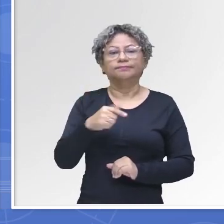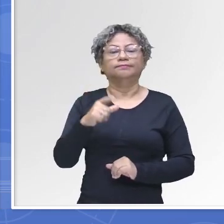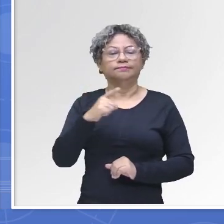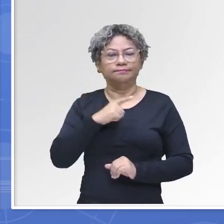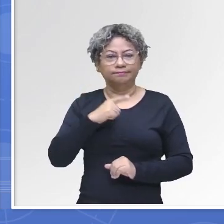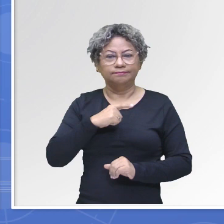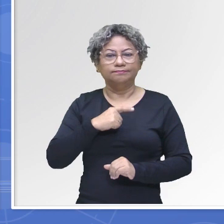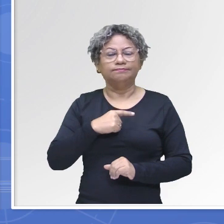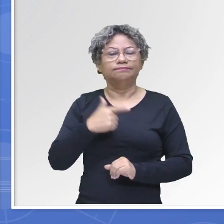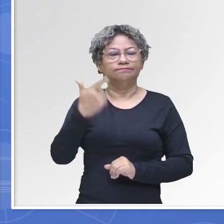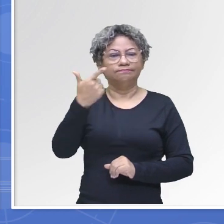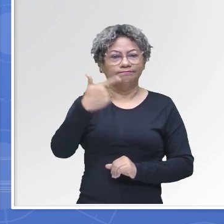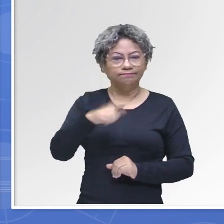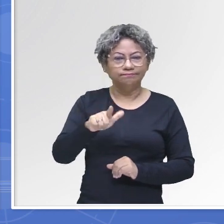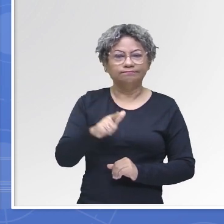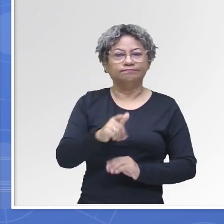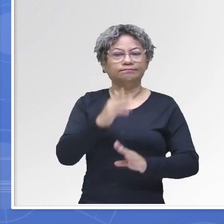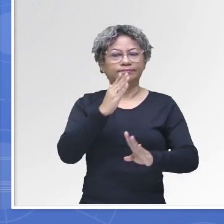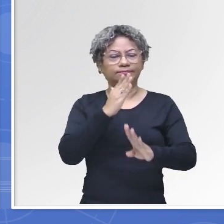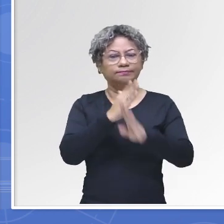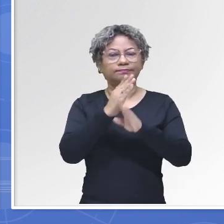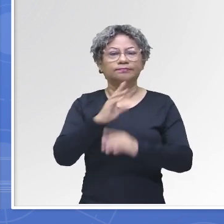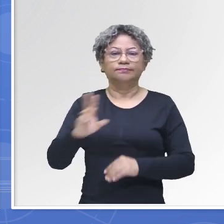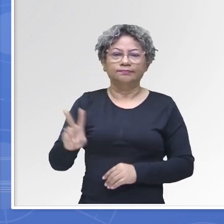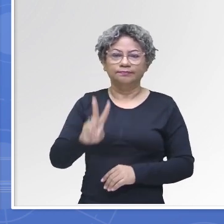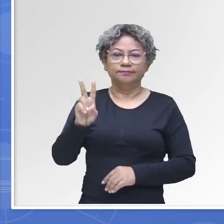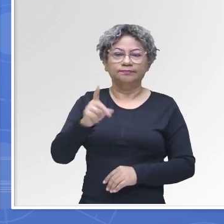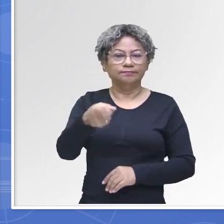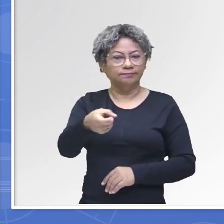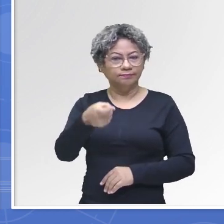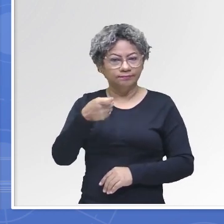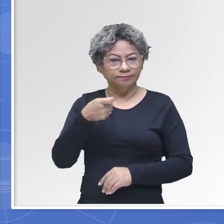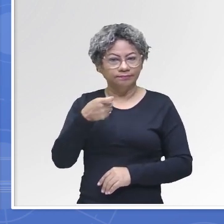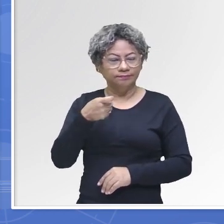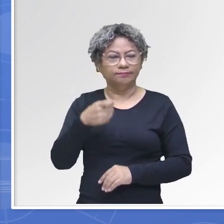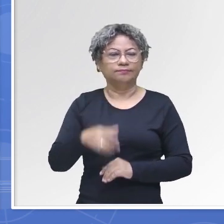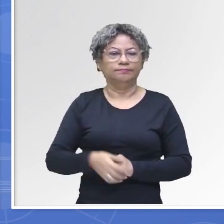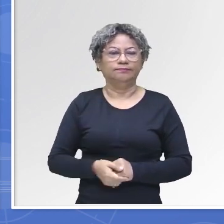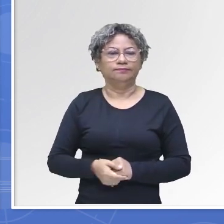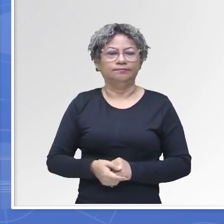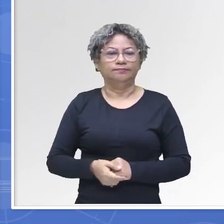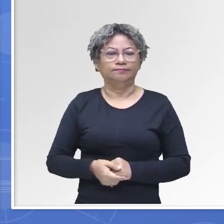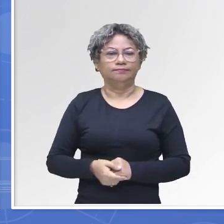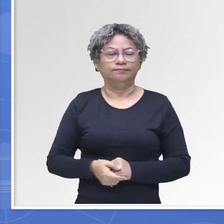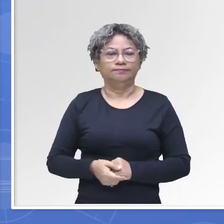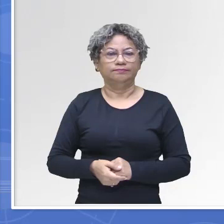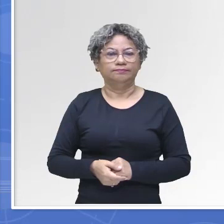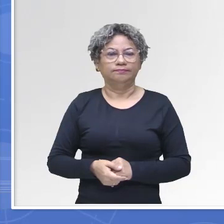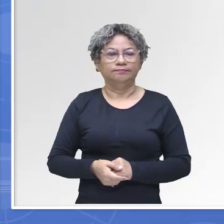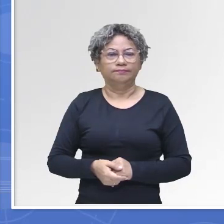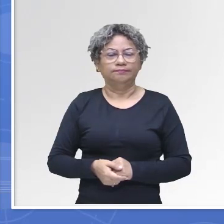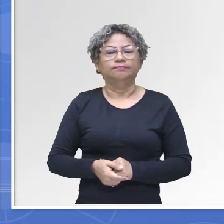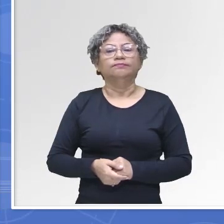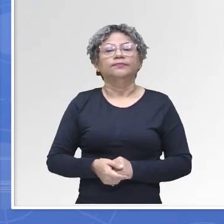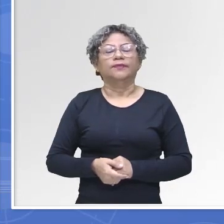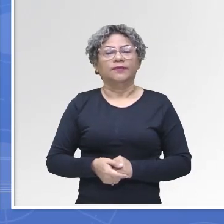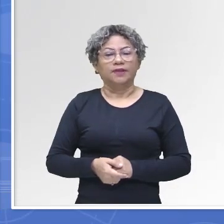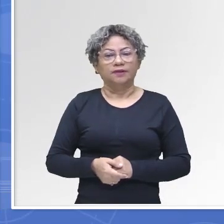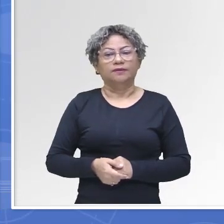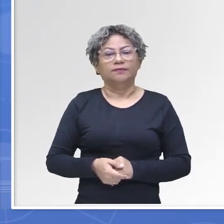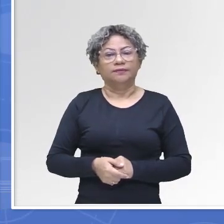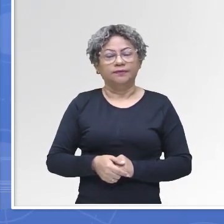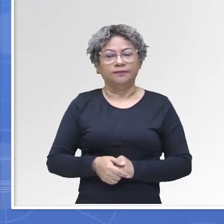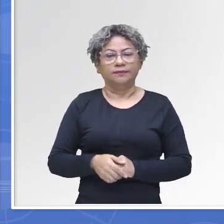novamente, encontre o valor de x agora no sistema a seguir. Muito bem, então, daqui a pouquinho,